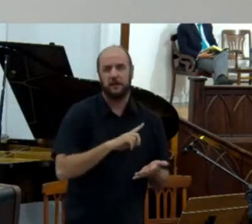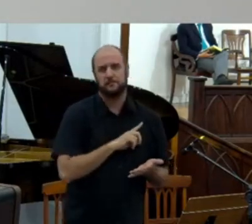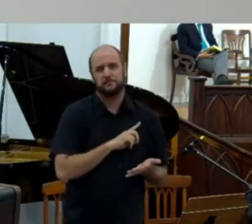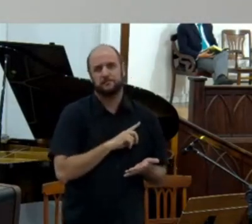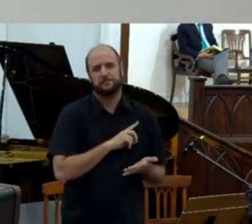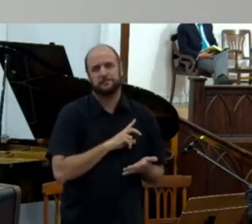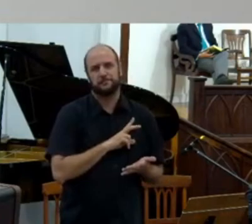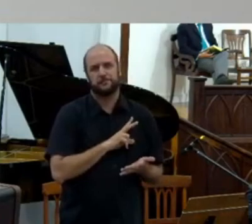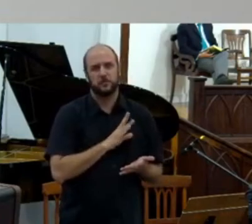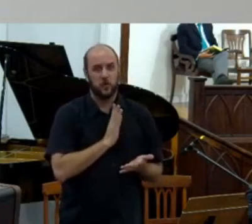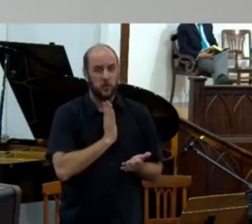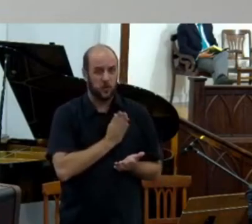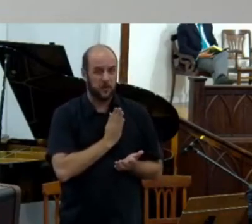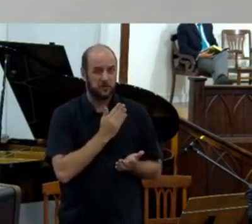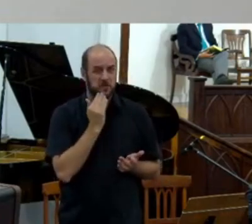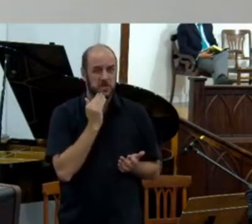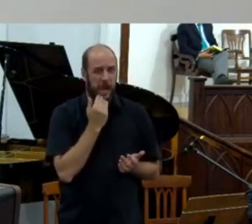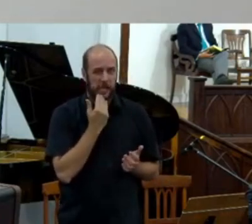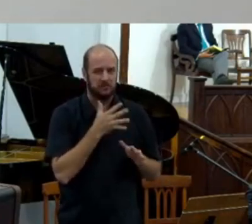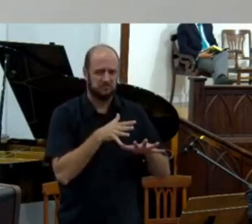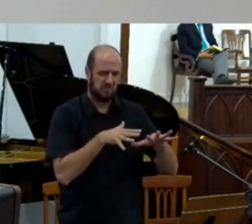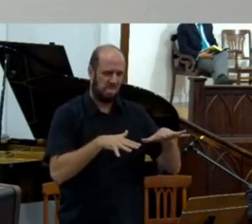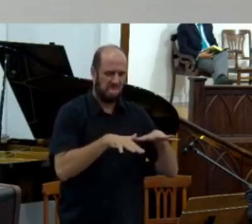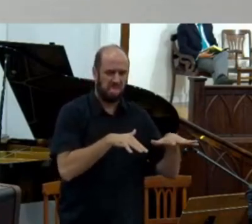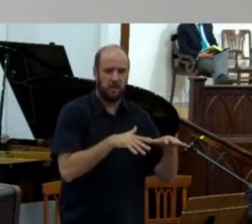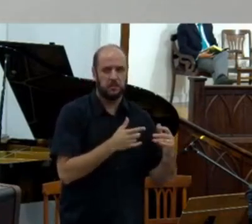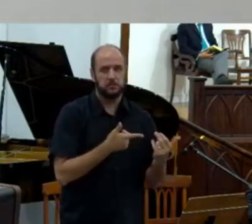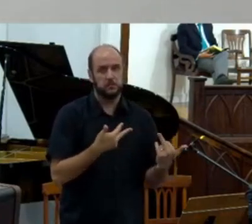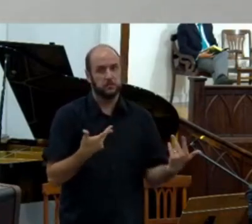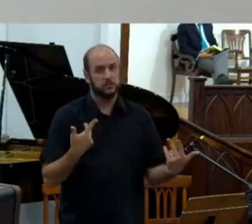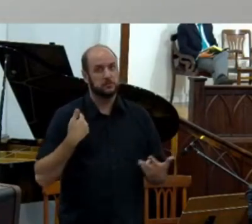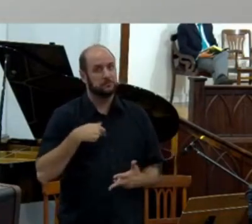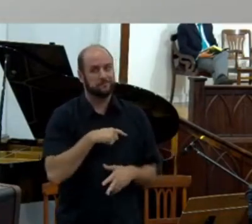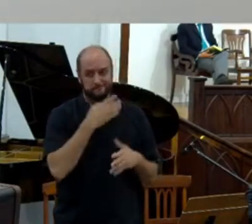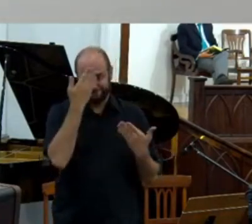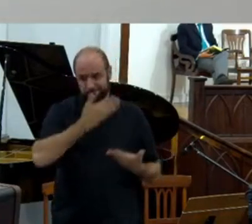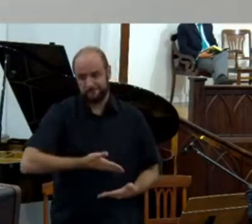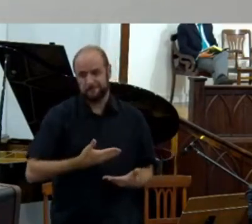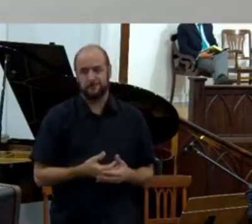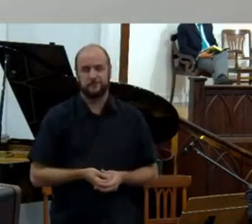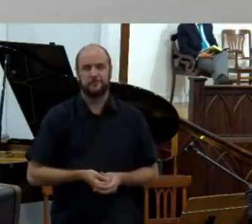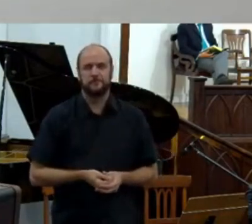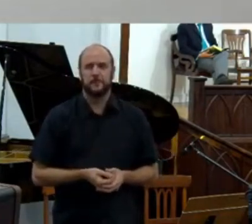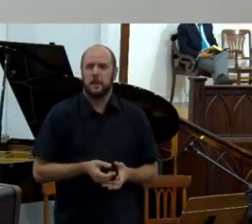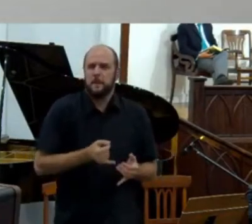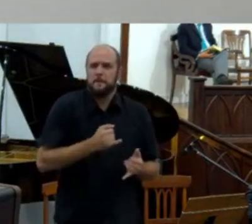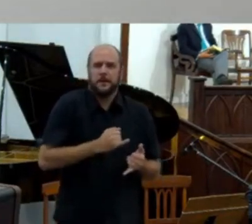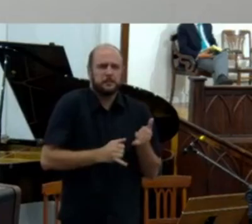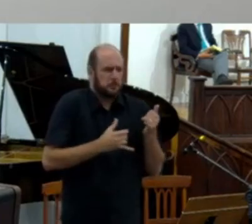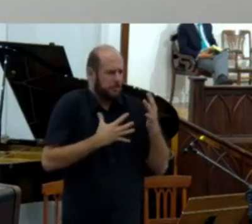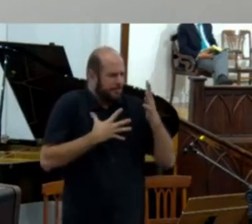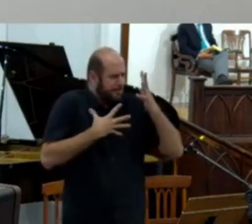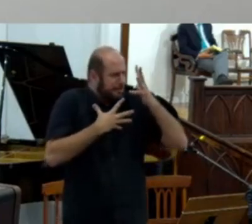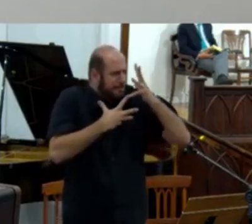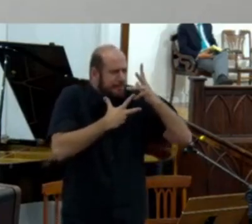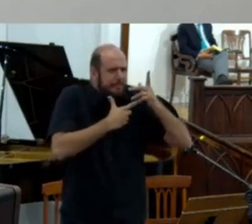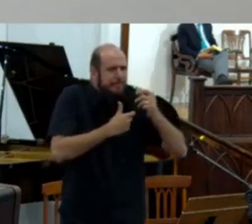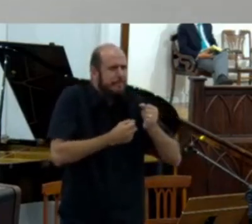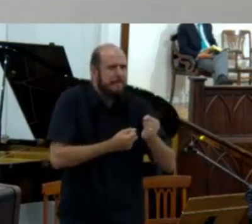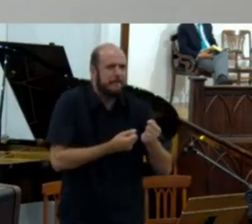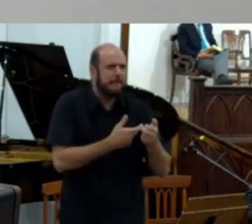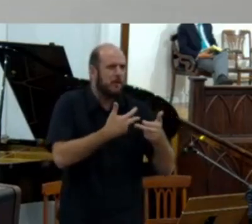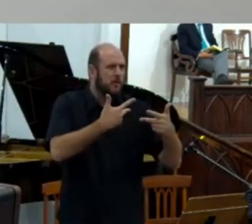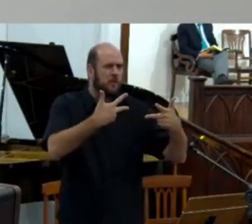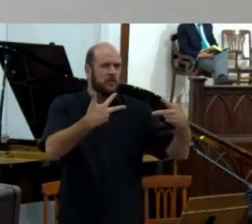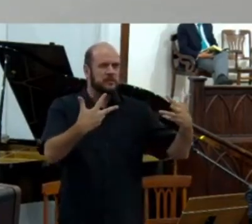coração deturpe aquilo que se coloca diante de nós. Pode parecer a coisa mais bela, pode ser aquilo que